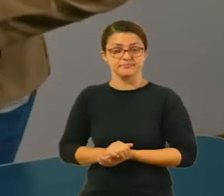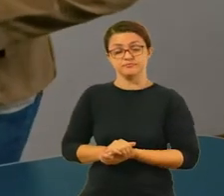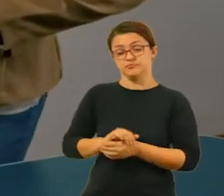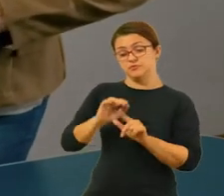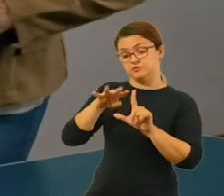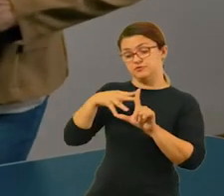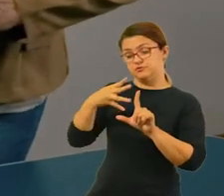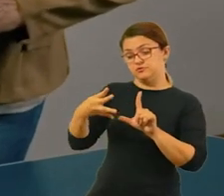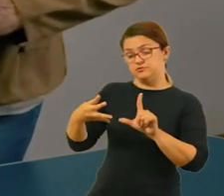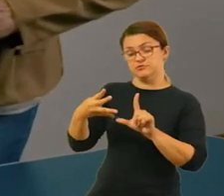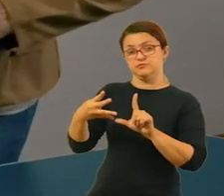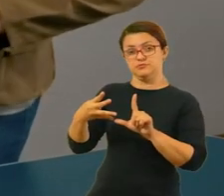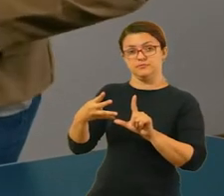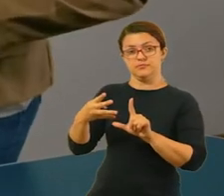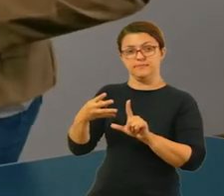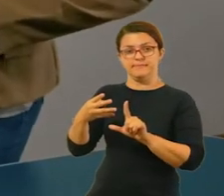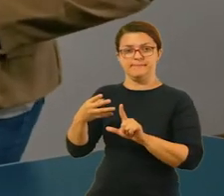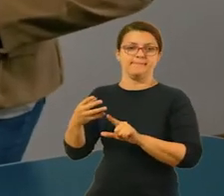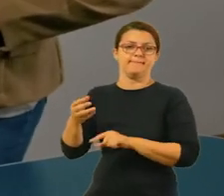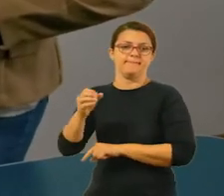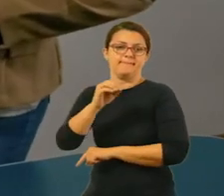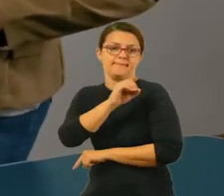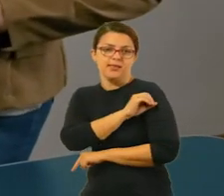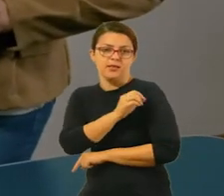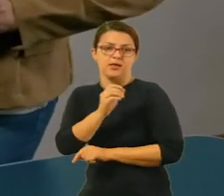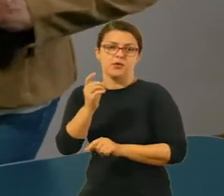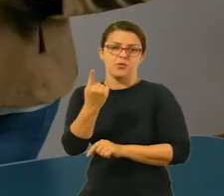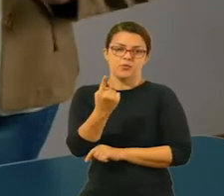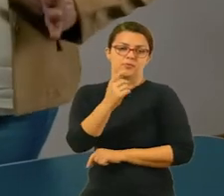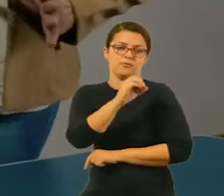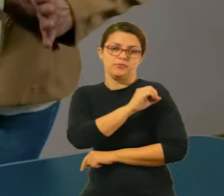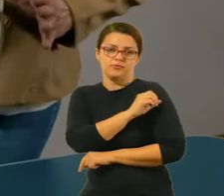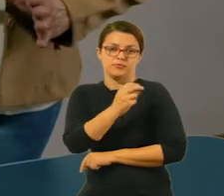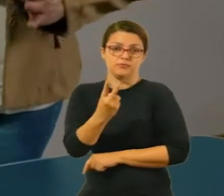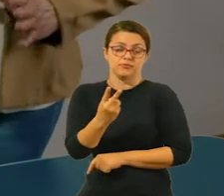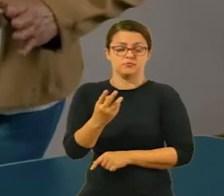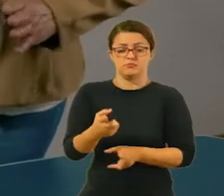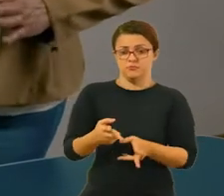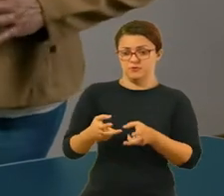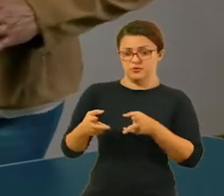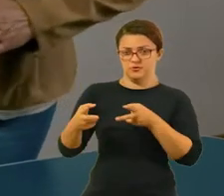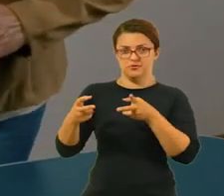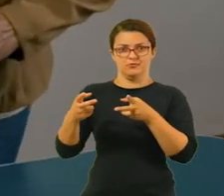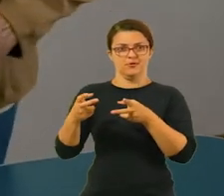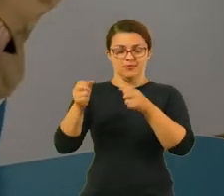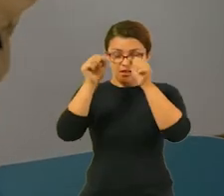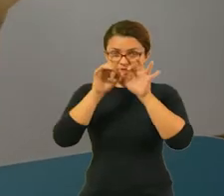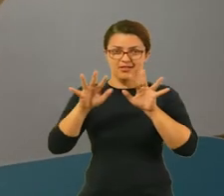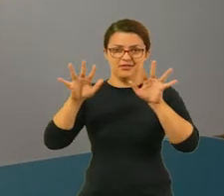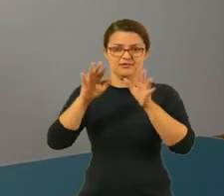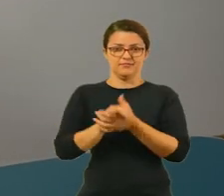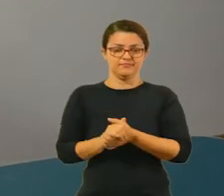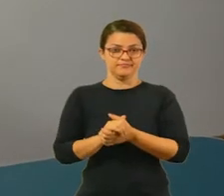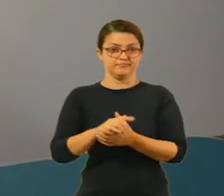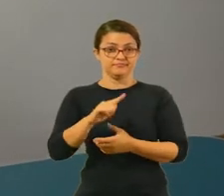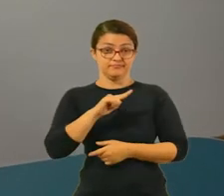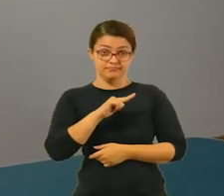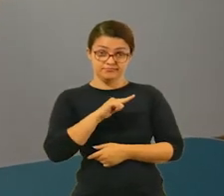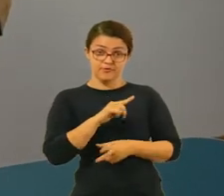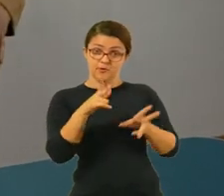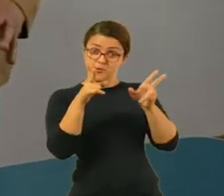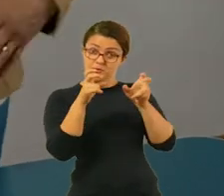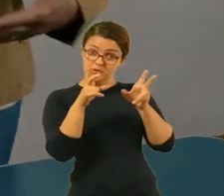para sugestões de atividades para o pré-1 e o pré-2, a gente consegue observar isso com clareza. Então tem, né,